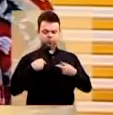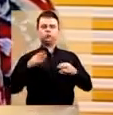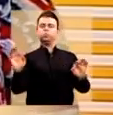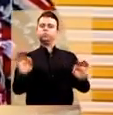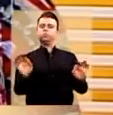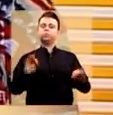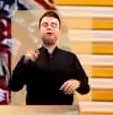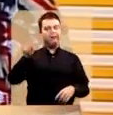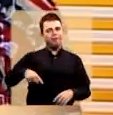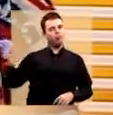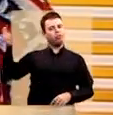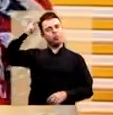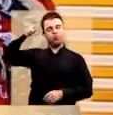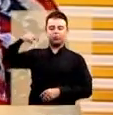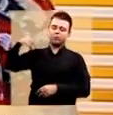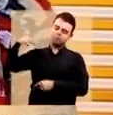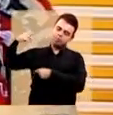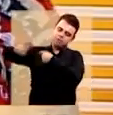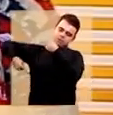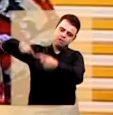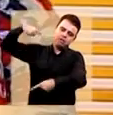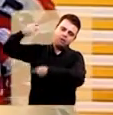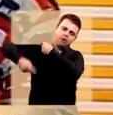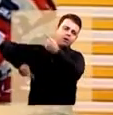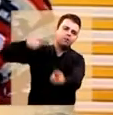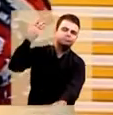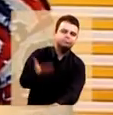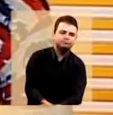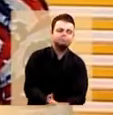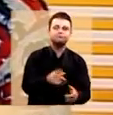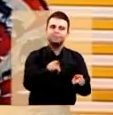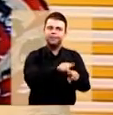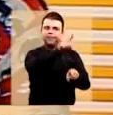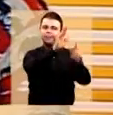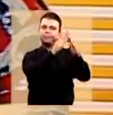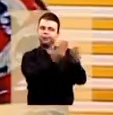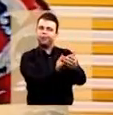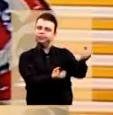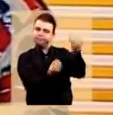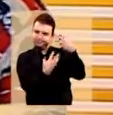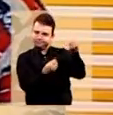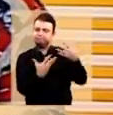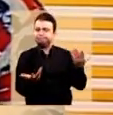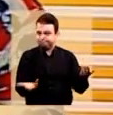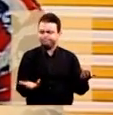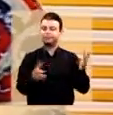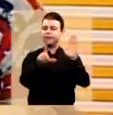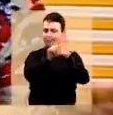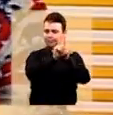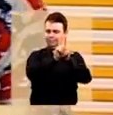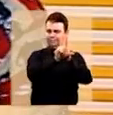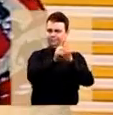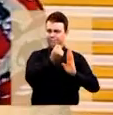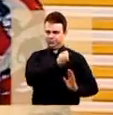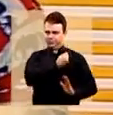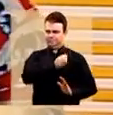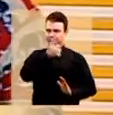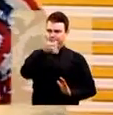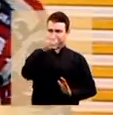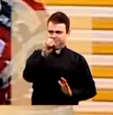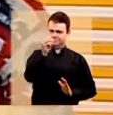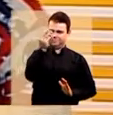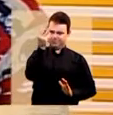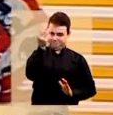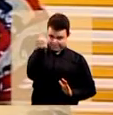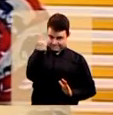a cultura, né? Aquela cultura que vem sendo ensinada na escola. Então, a 10.639, né? Que eu acho que depois os companheiros